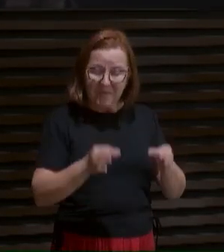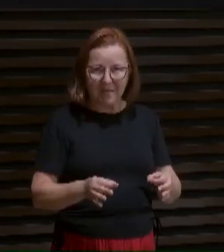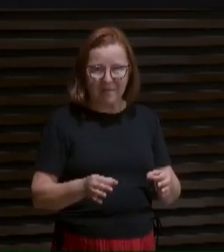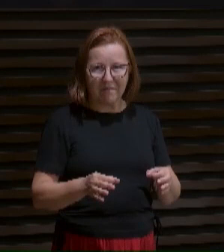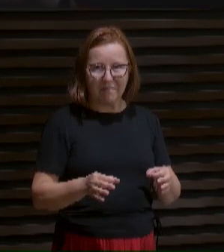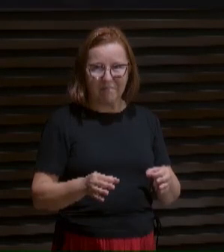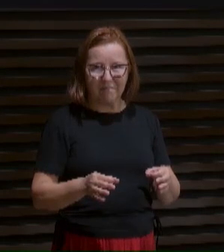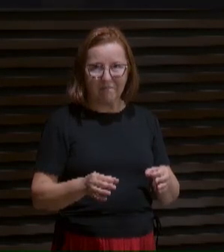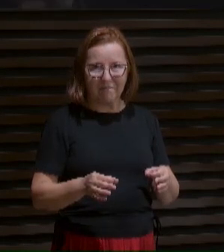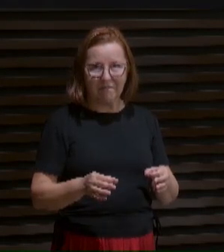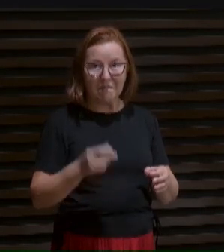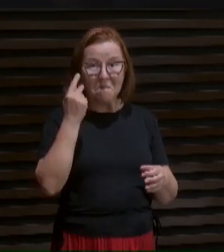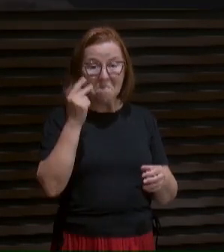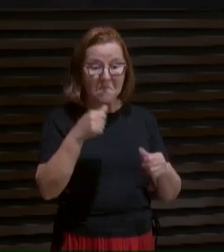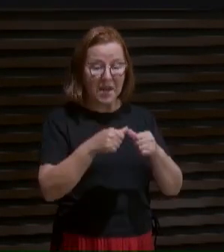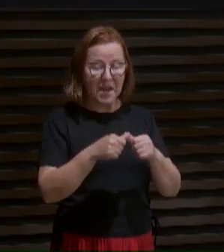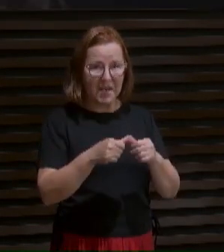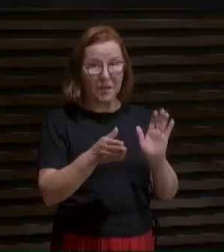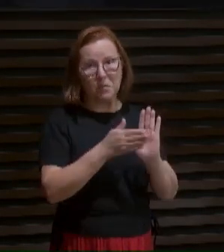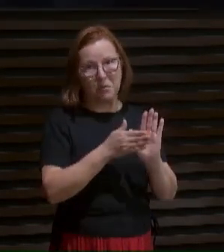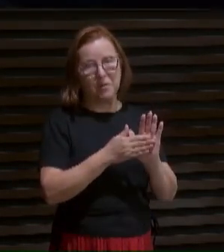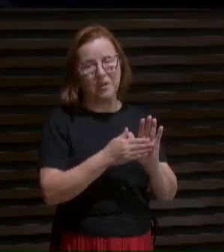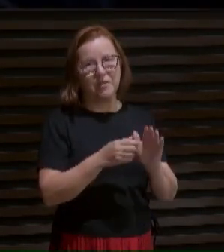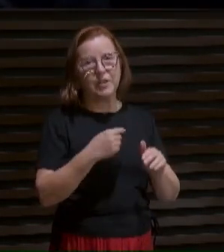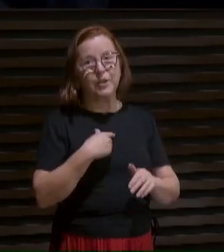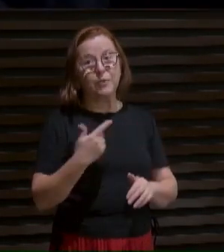com este propósito vim para esta hora.